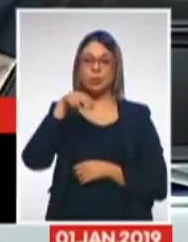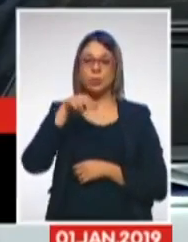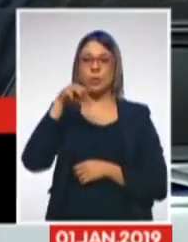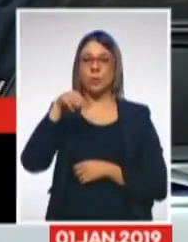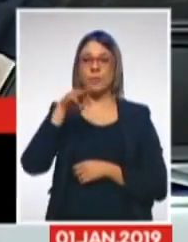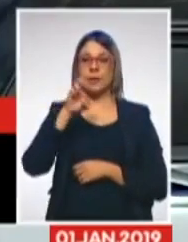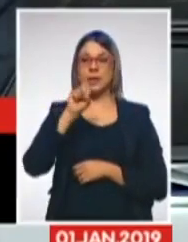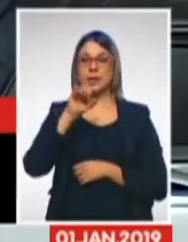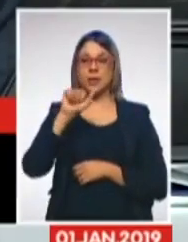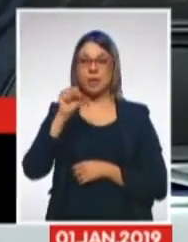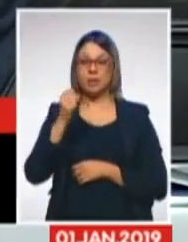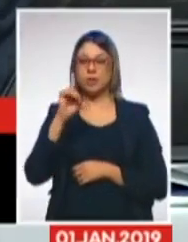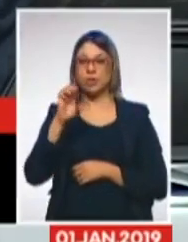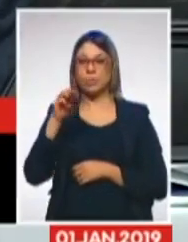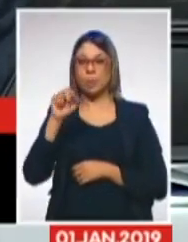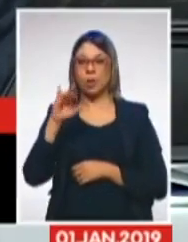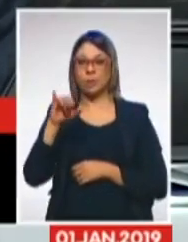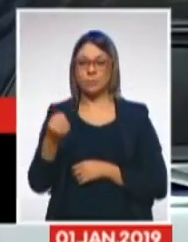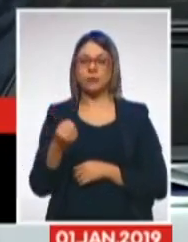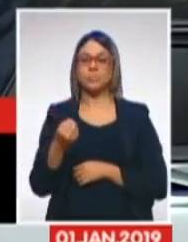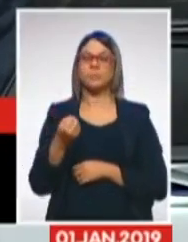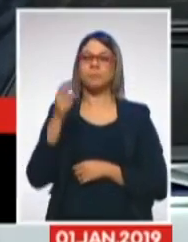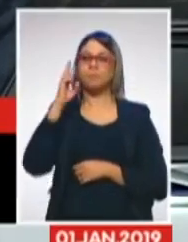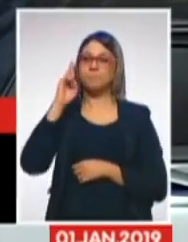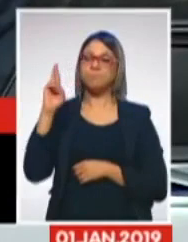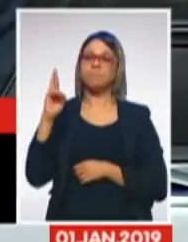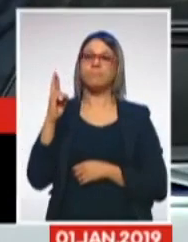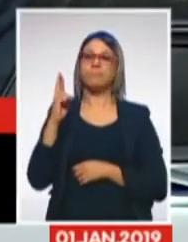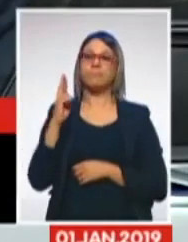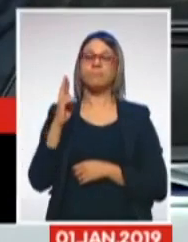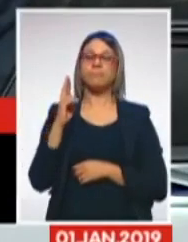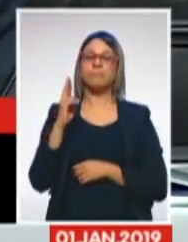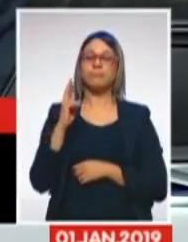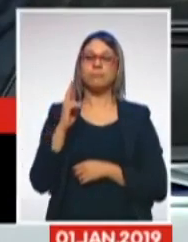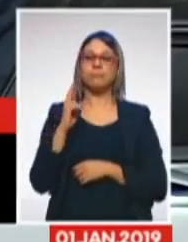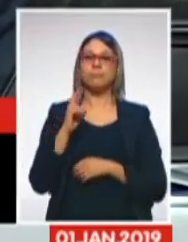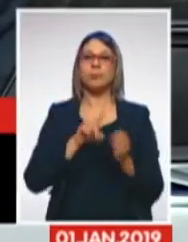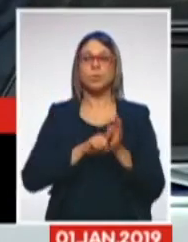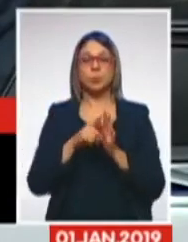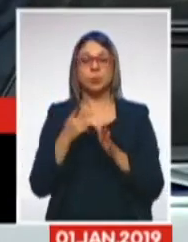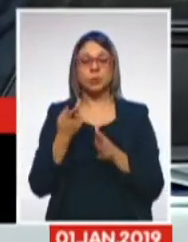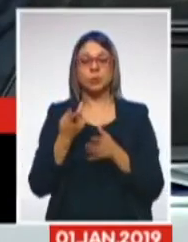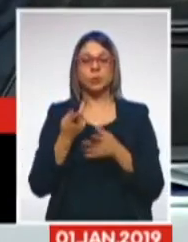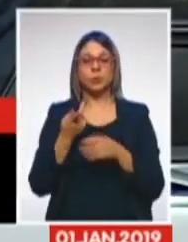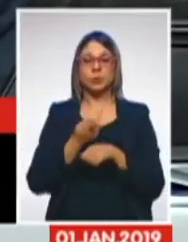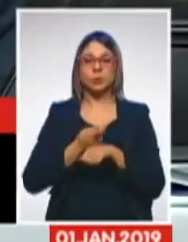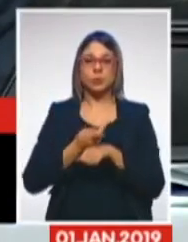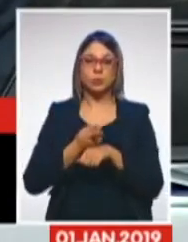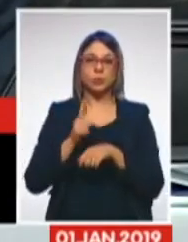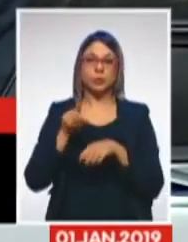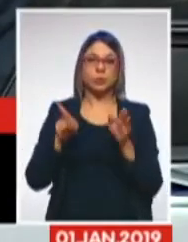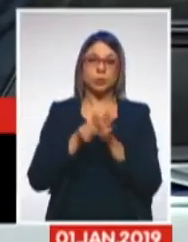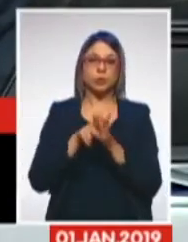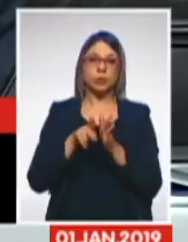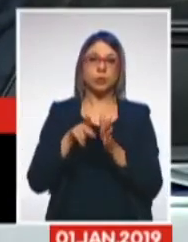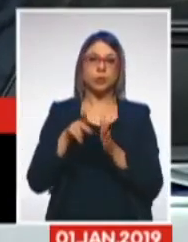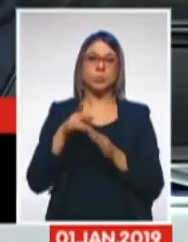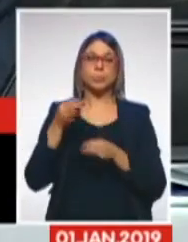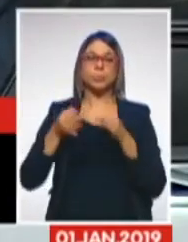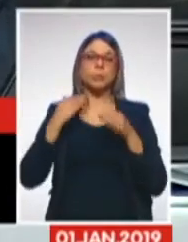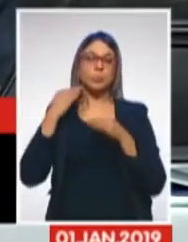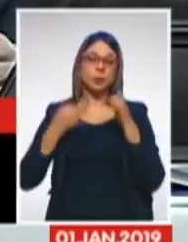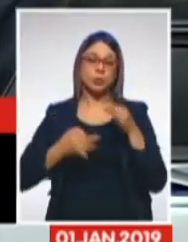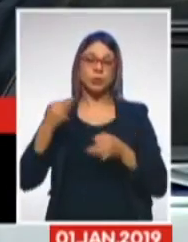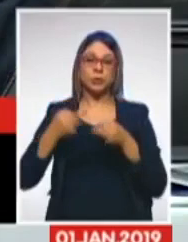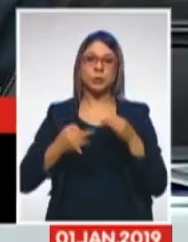Moraes. Excelentíssimo senhor Procurador-Geral de Justiça do Estado de Minas Gerais, Antônio Sérgio Toné.